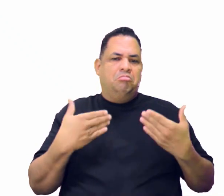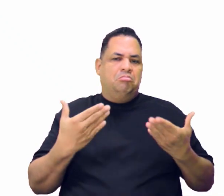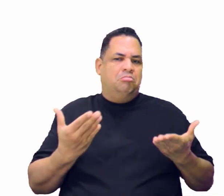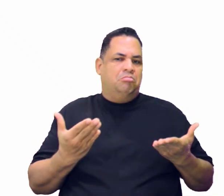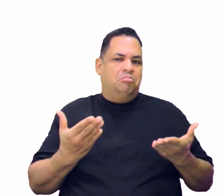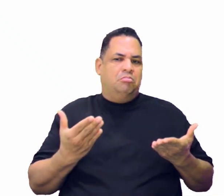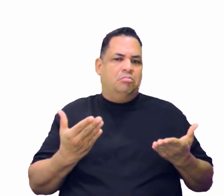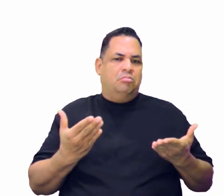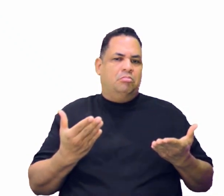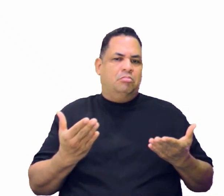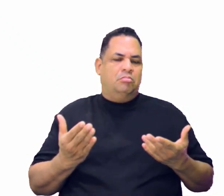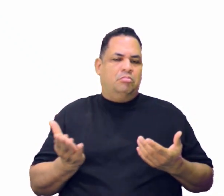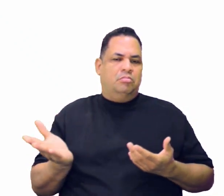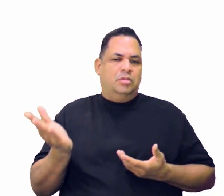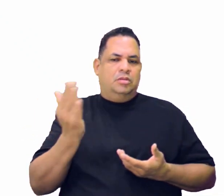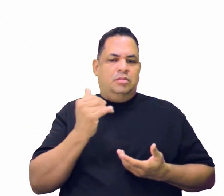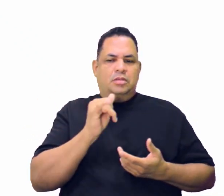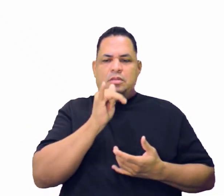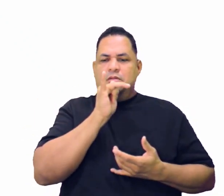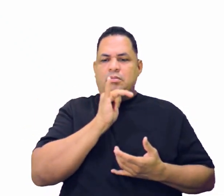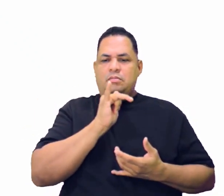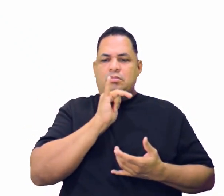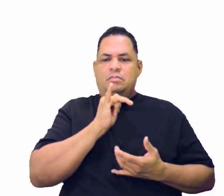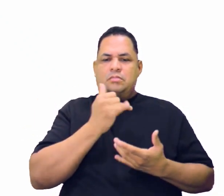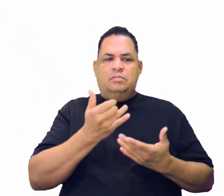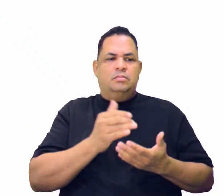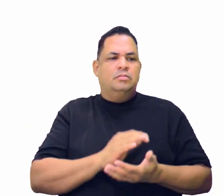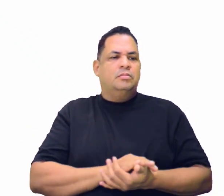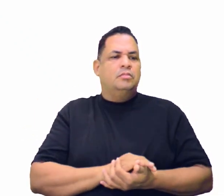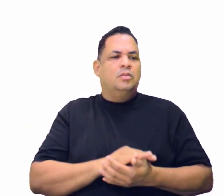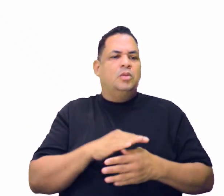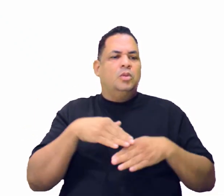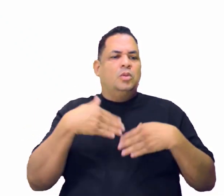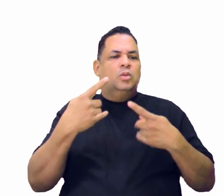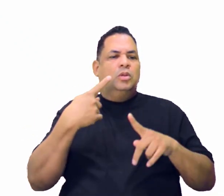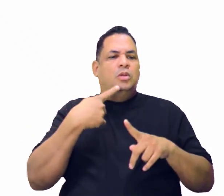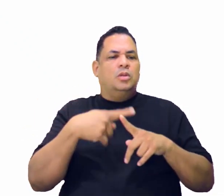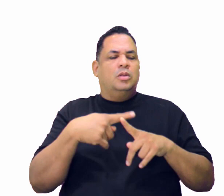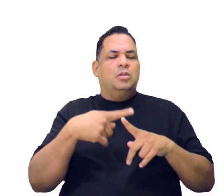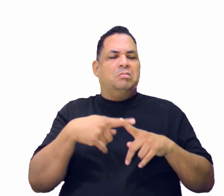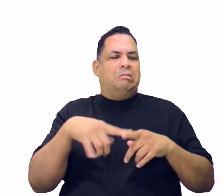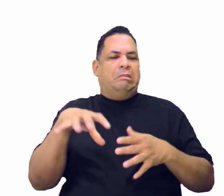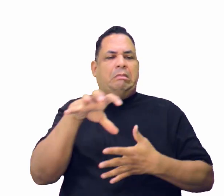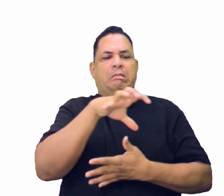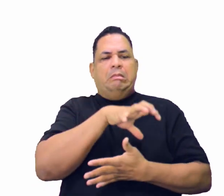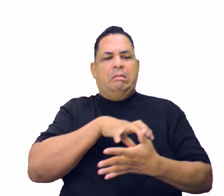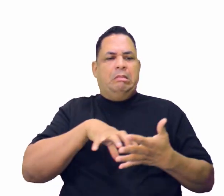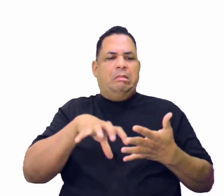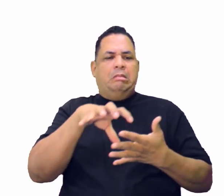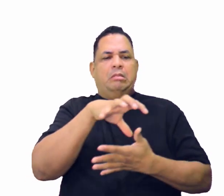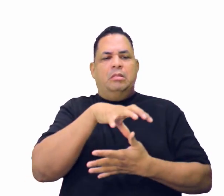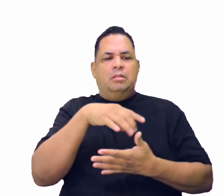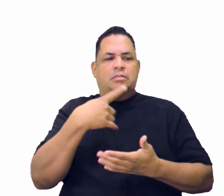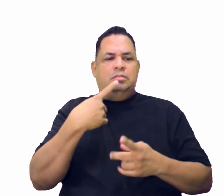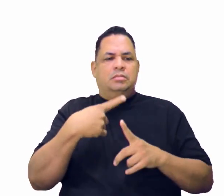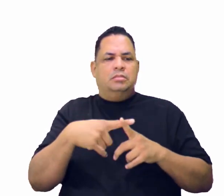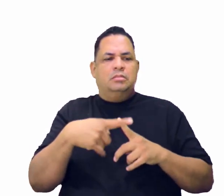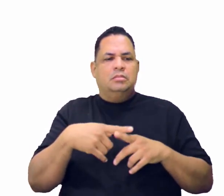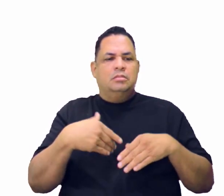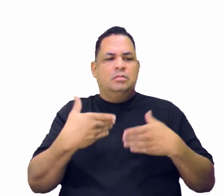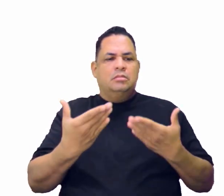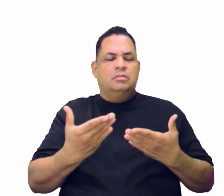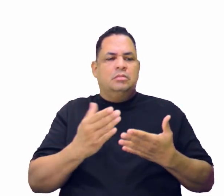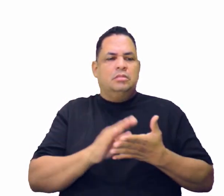certo? Vamos lá, pelo exemplo. Qual o porquê da sua resposta? Olha aqui, ó. Quem